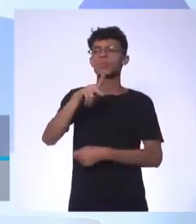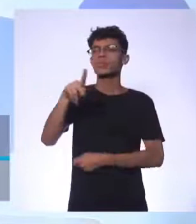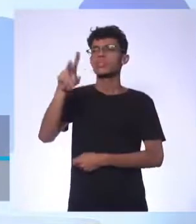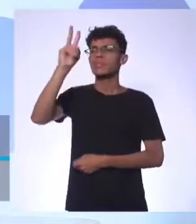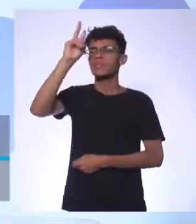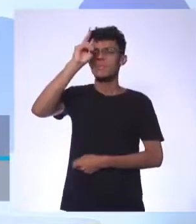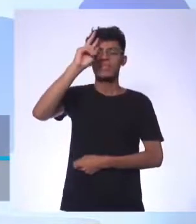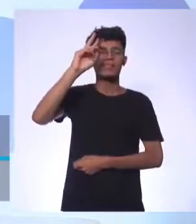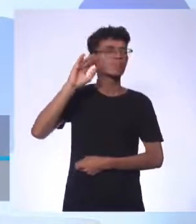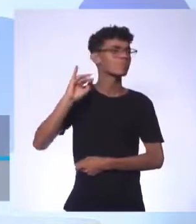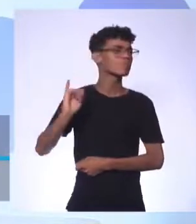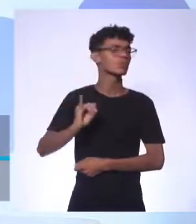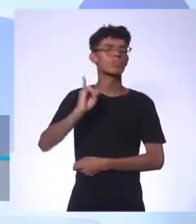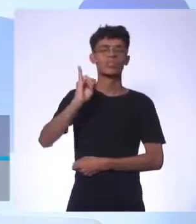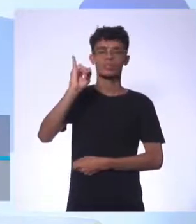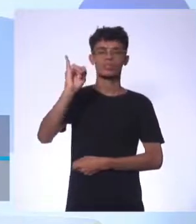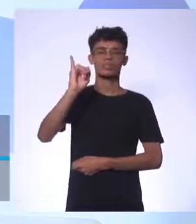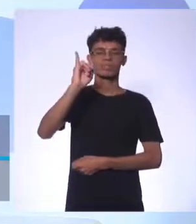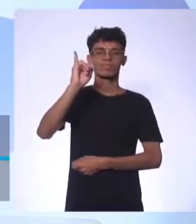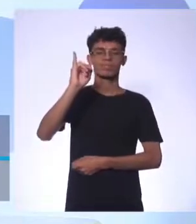algo muito interessante aqui.